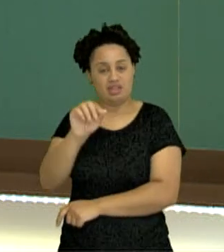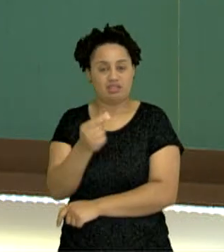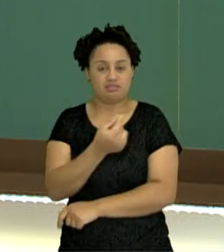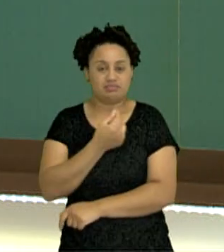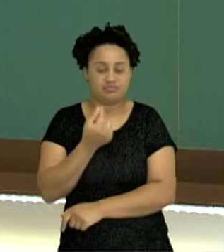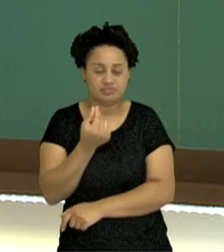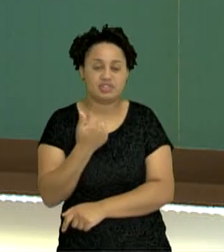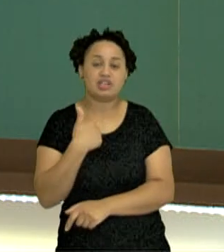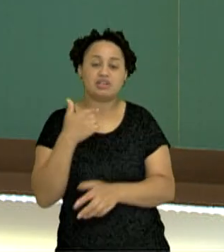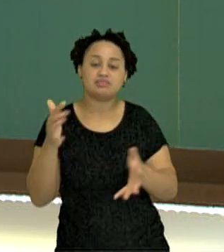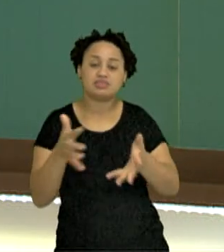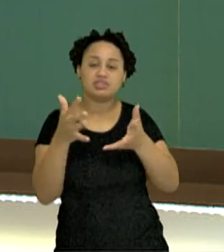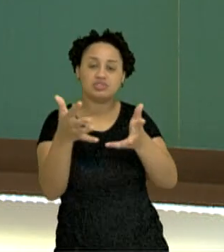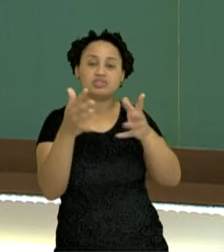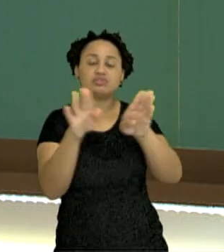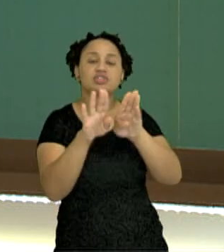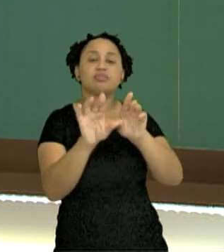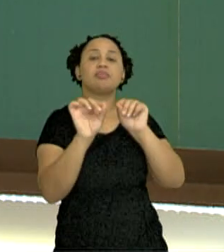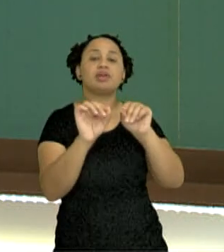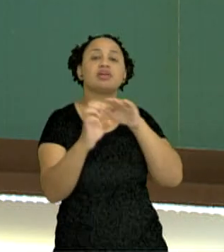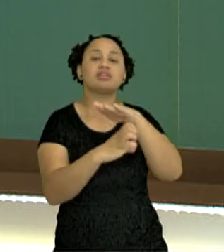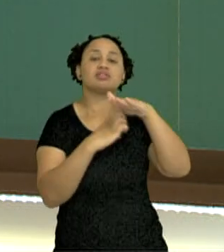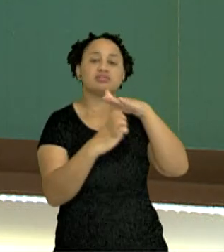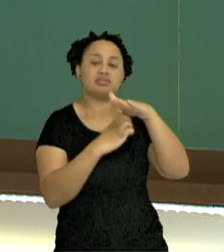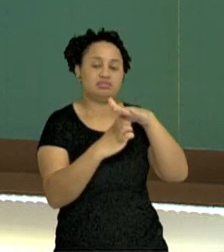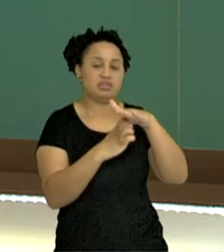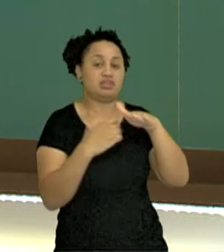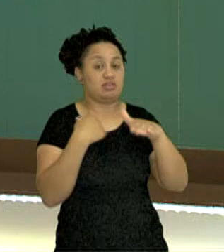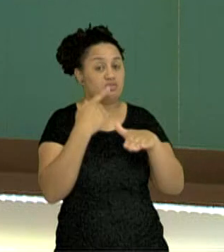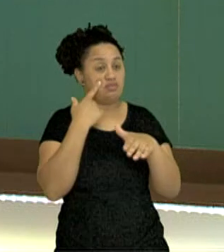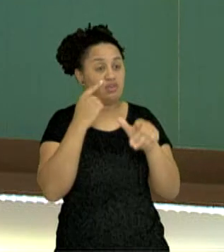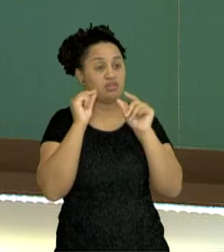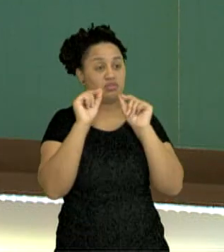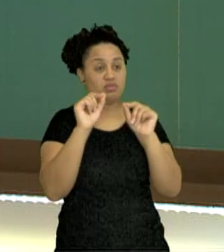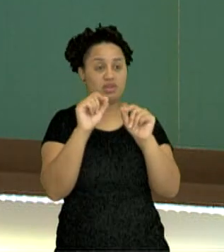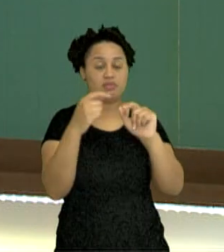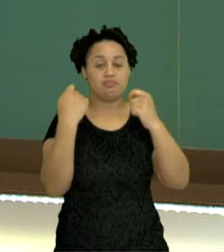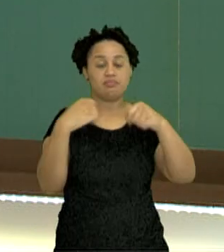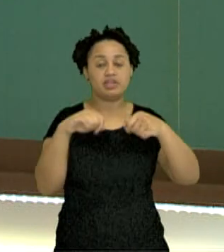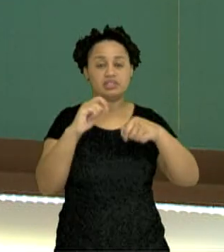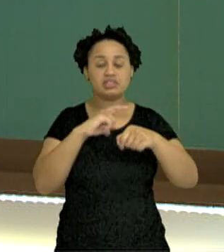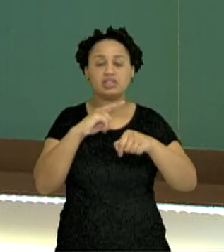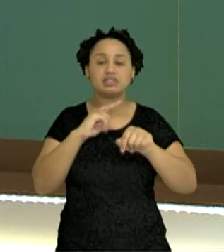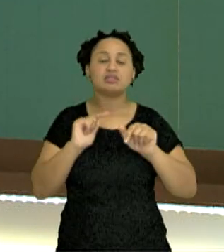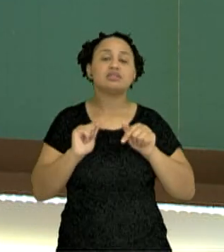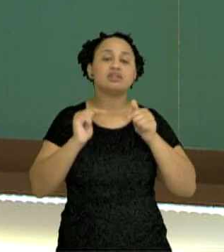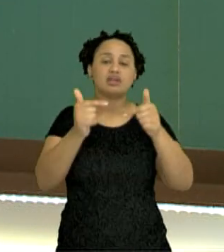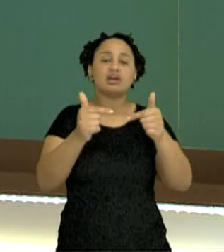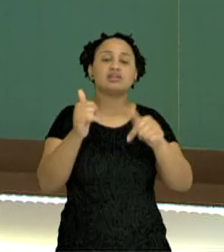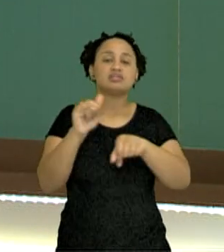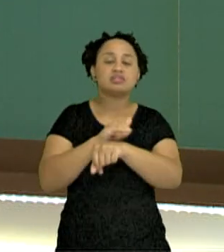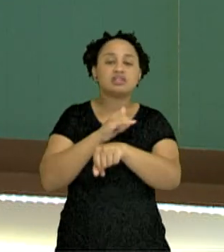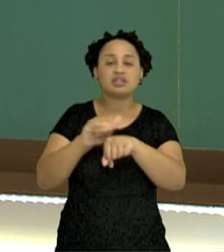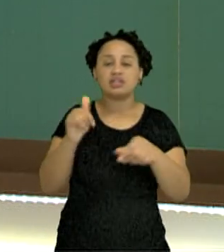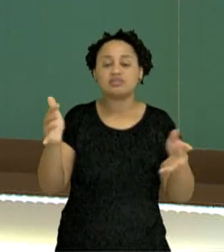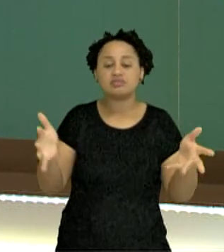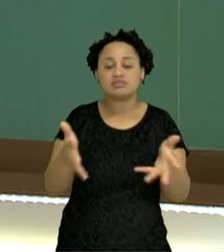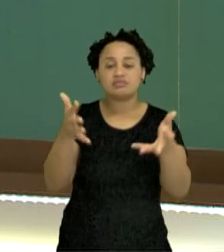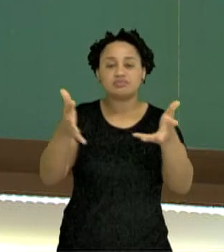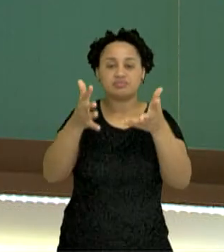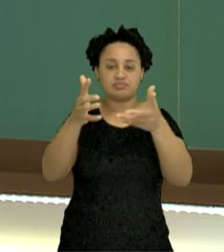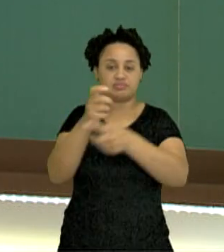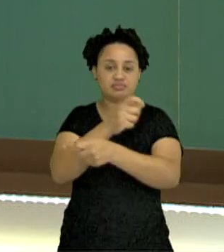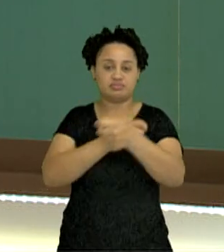garantir incentivos para a indústria, que é o que a gente está vendo aqui. Eles precisam adotar políticas de estímulo à economia. São